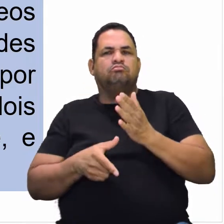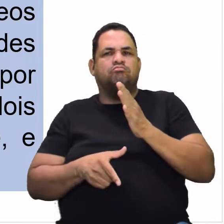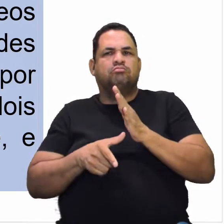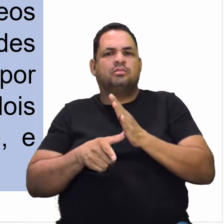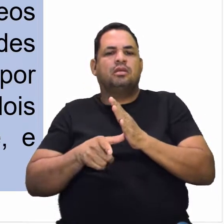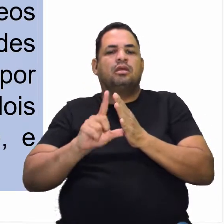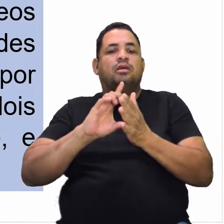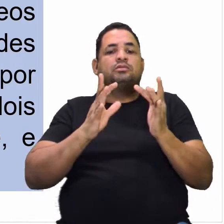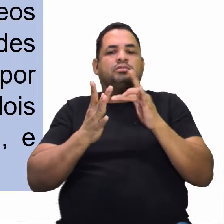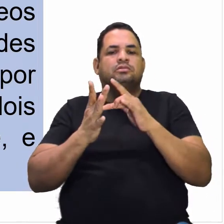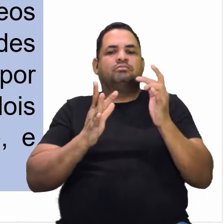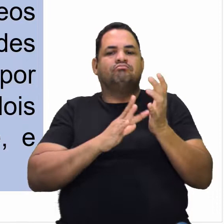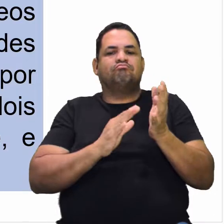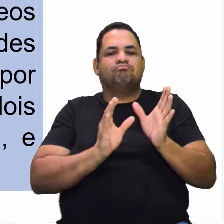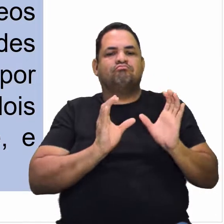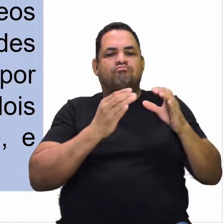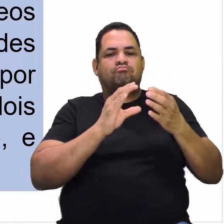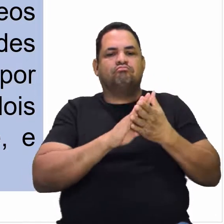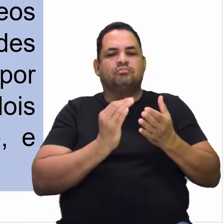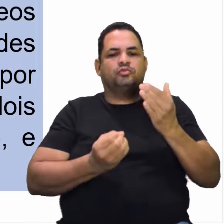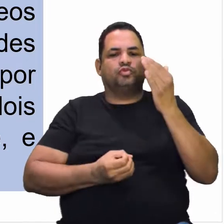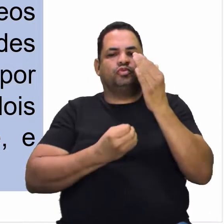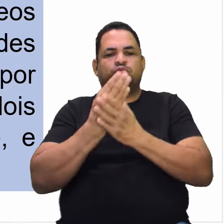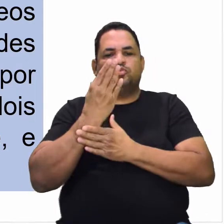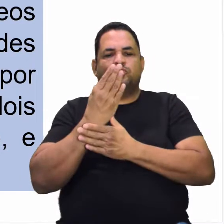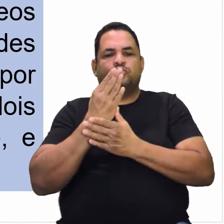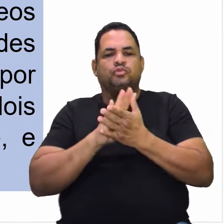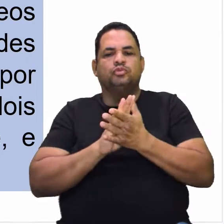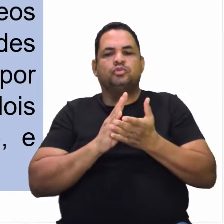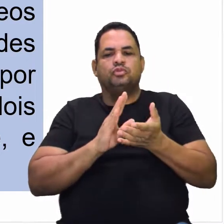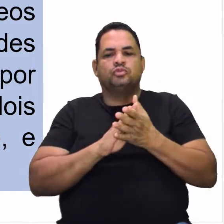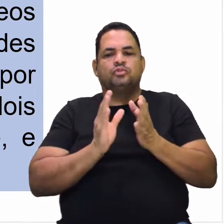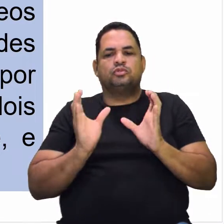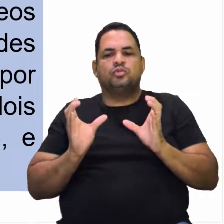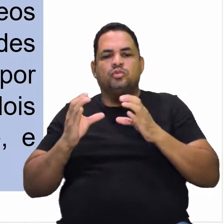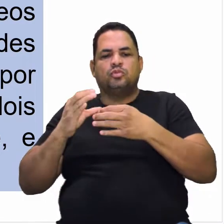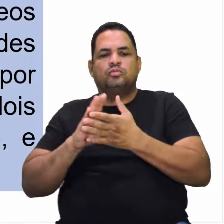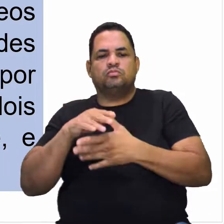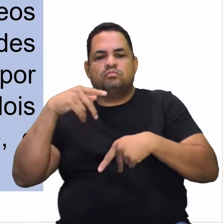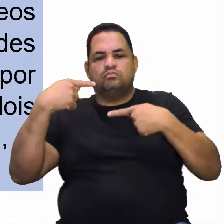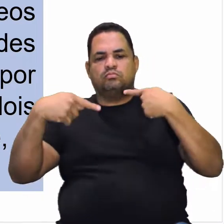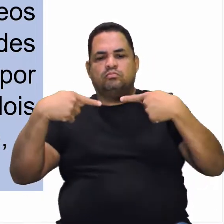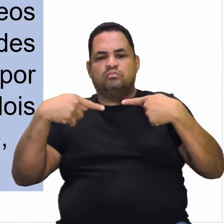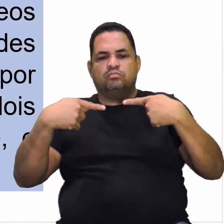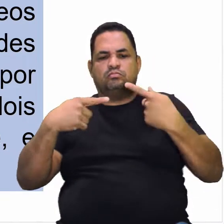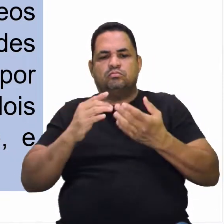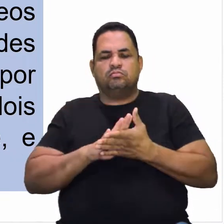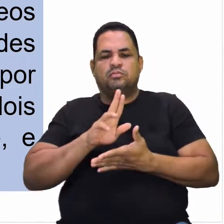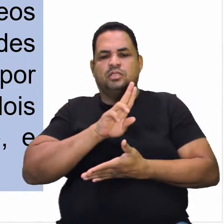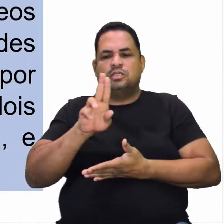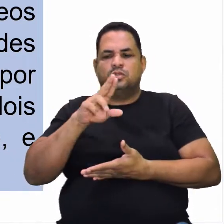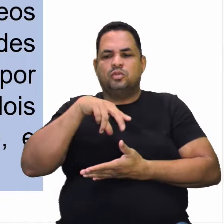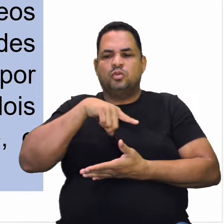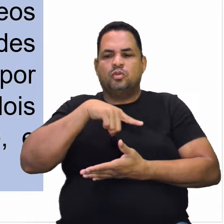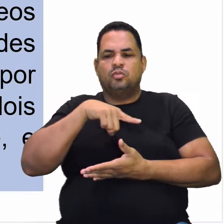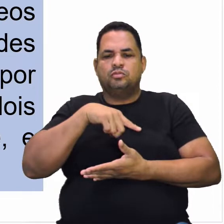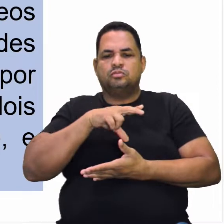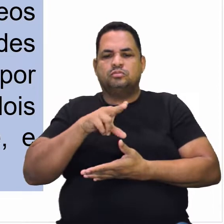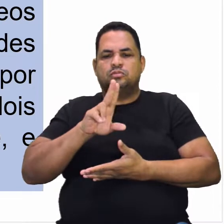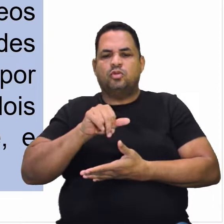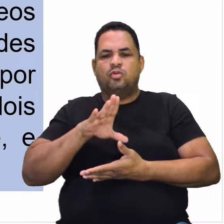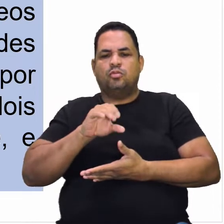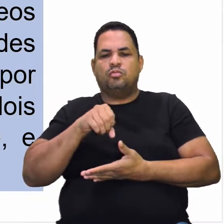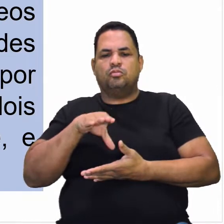lugar às pequenas unidades políticas. Essas pequenas unidades políticas, elas são chamadas de nomos. Por que